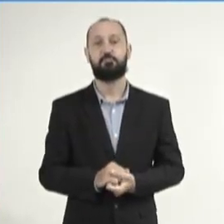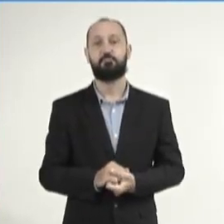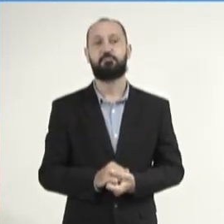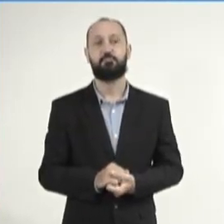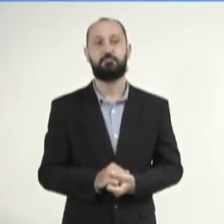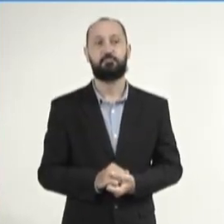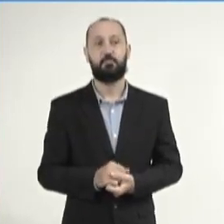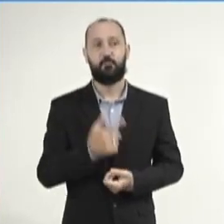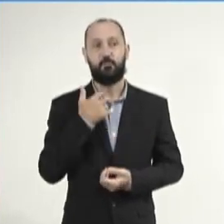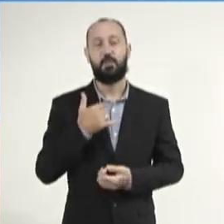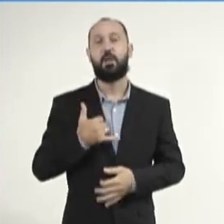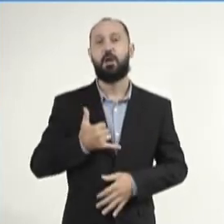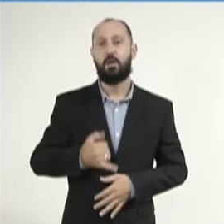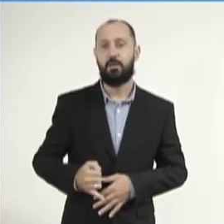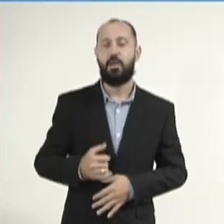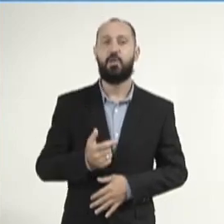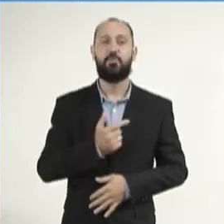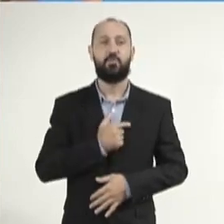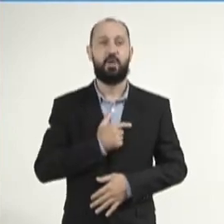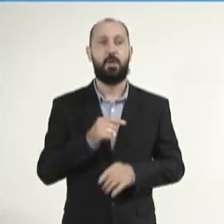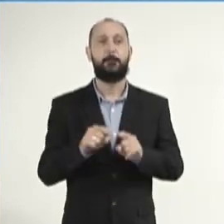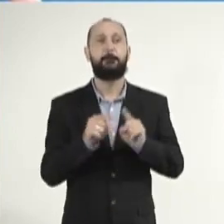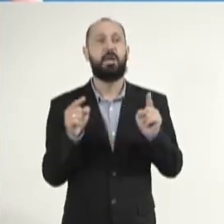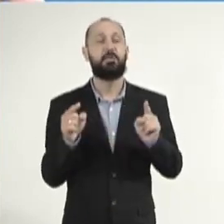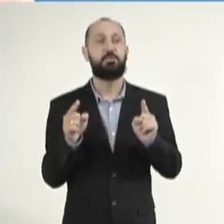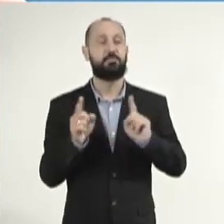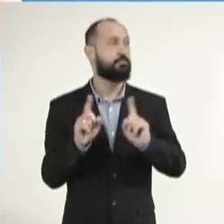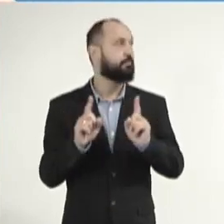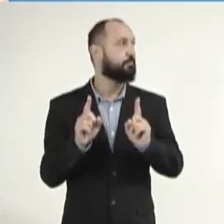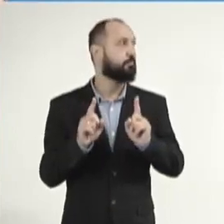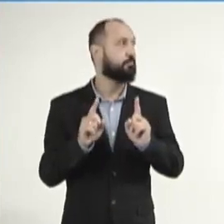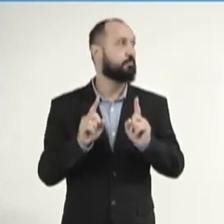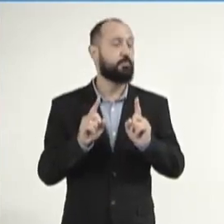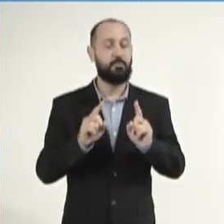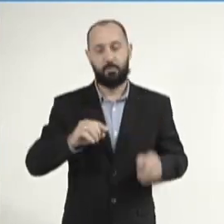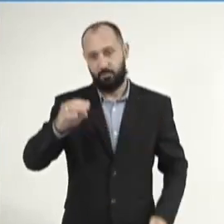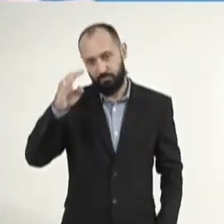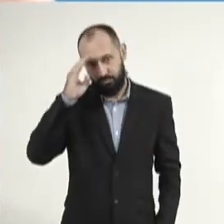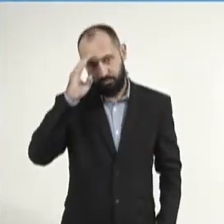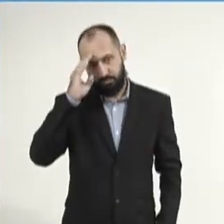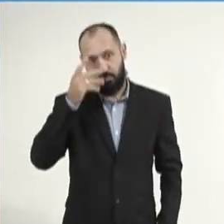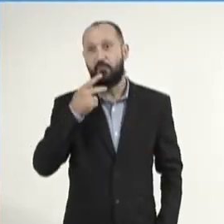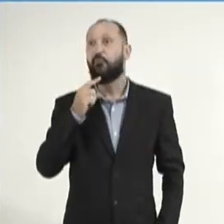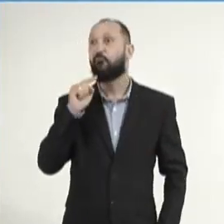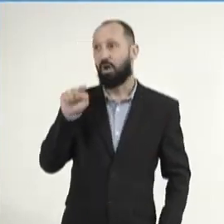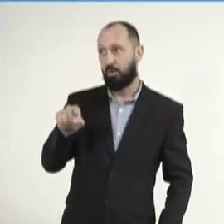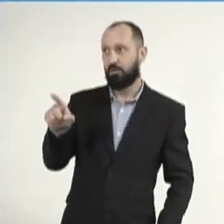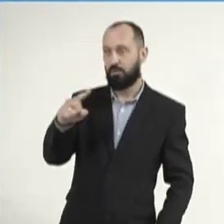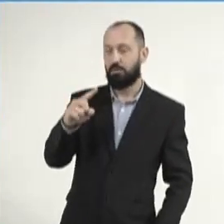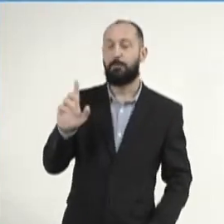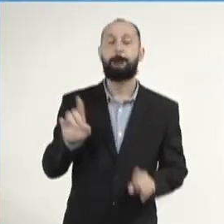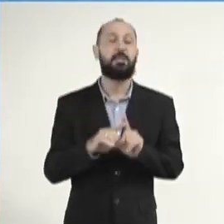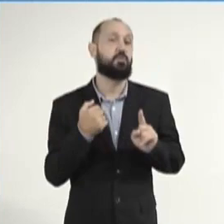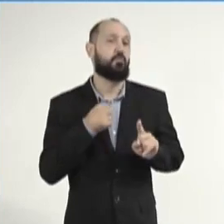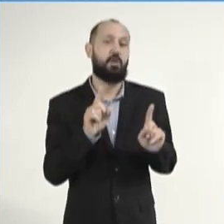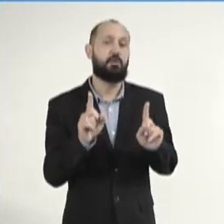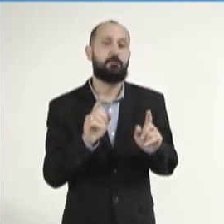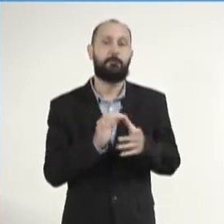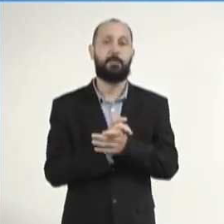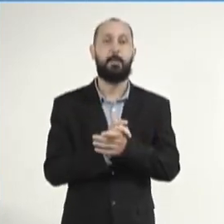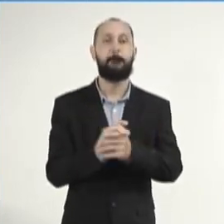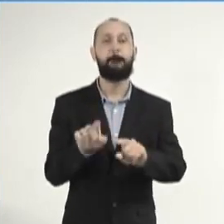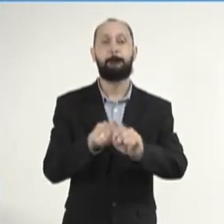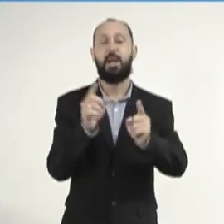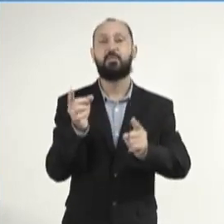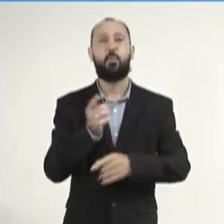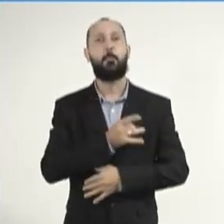Eu não vou falar cagão, porque é um nome feio, mas que o general lá falou que ele é, né? Mas, assim, ele foi